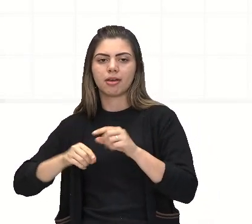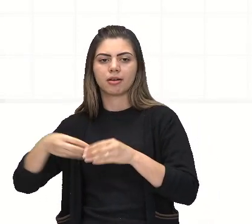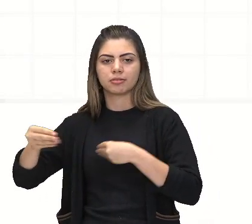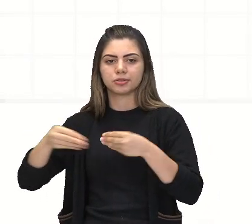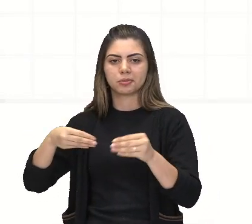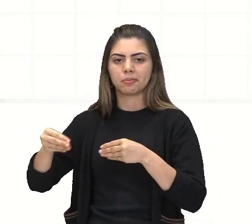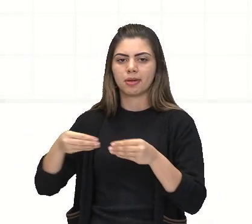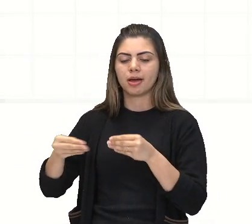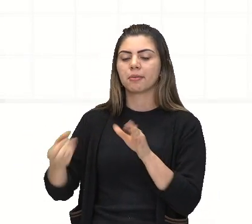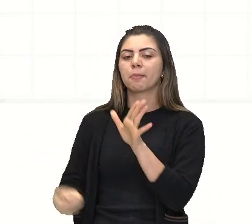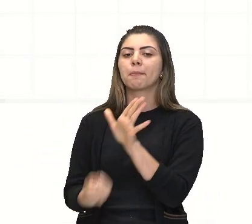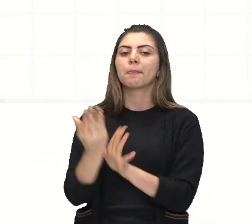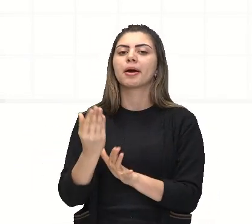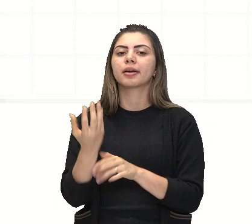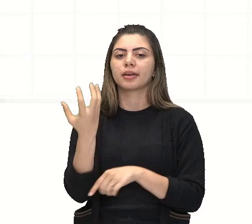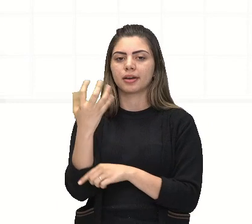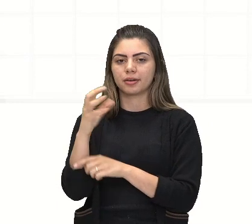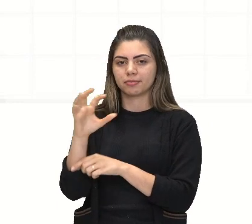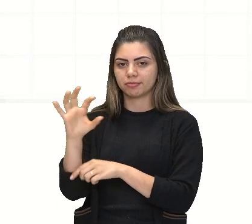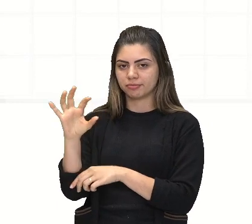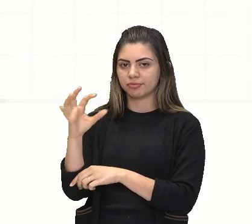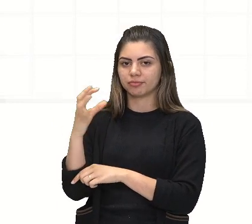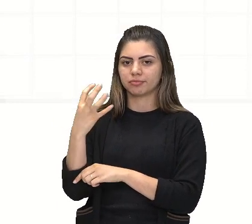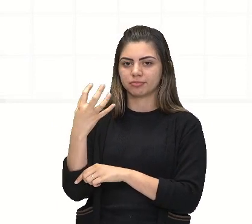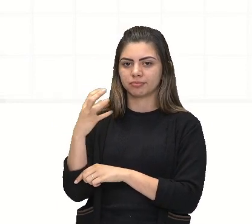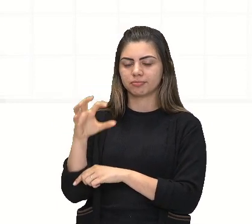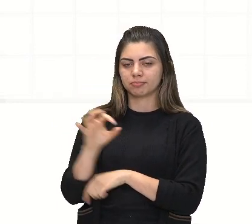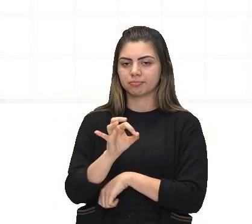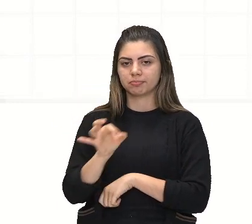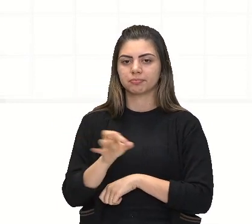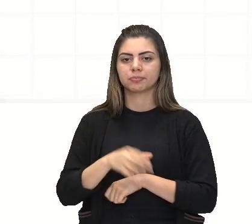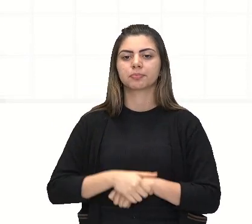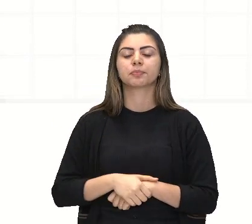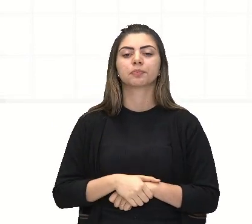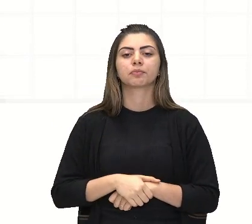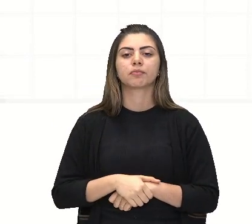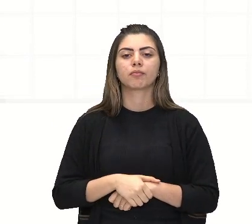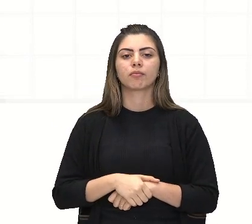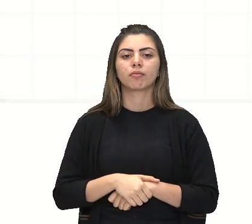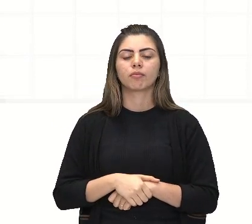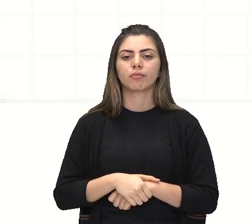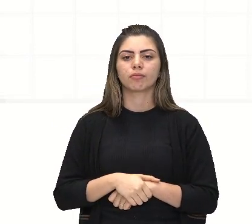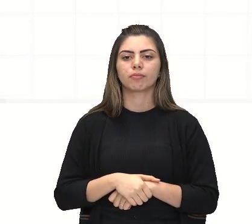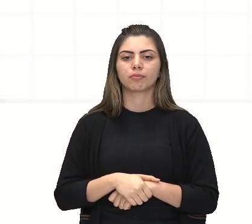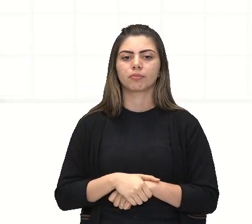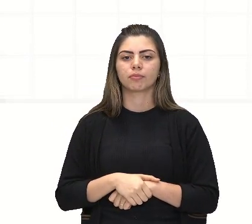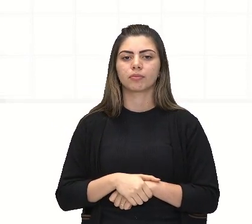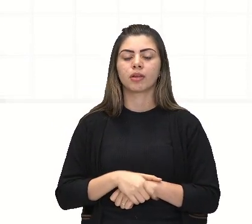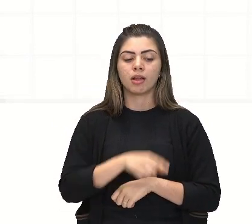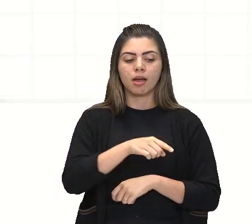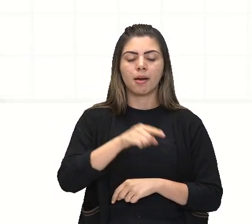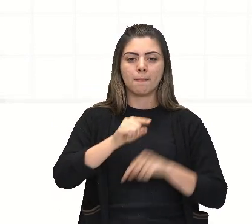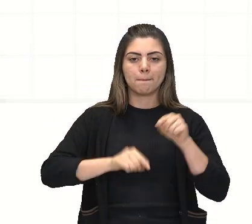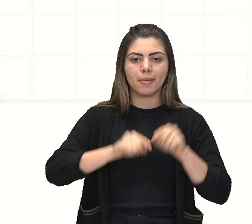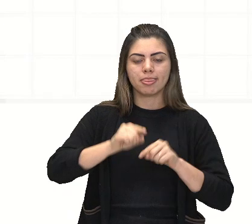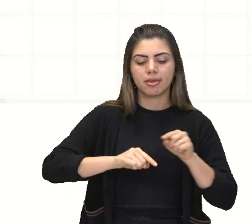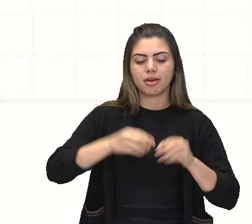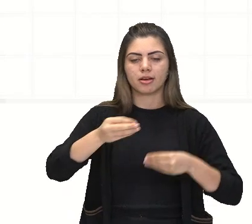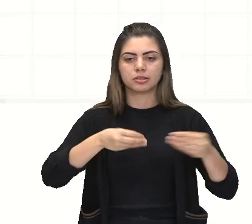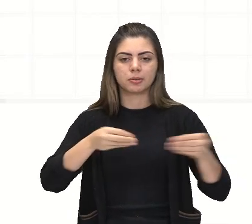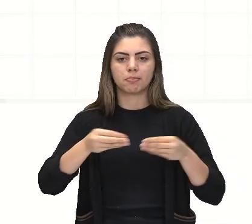produzir um ventilador. Quantas peças são necessárias